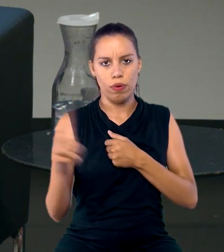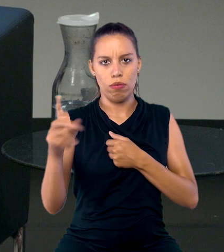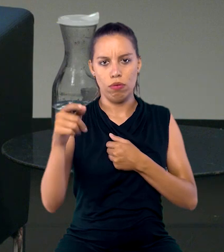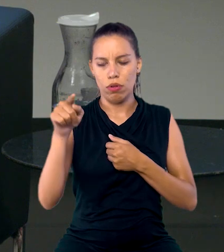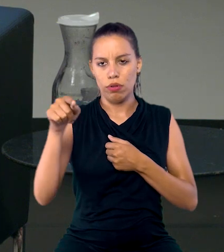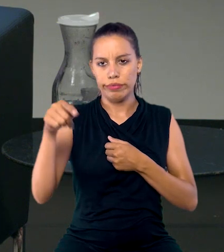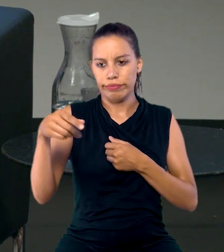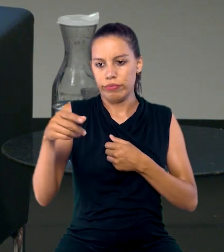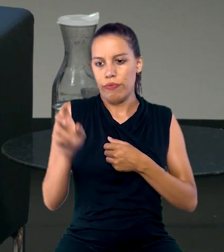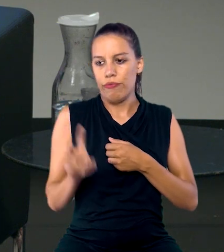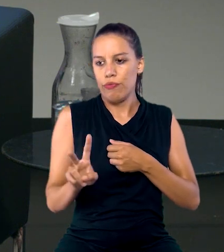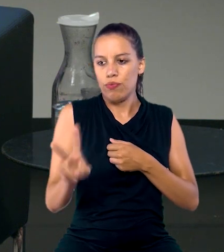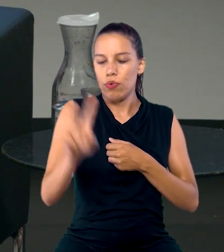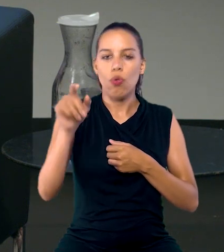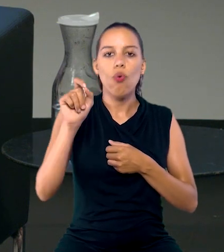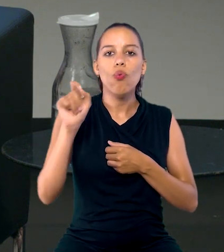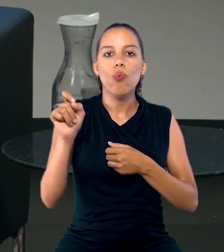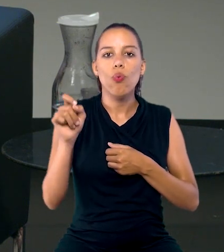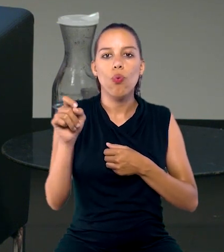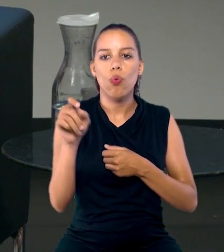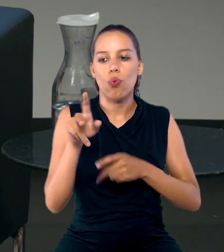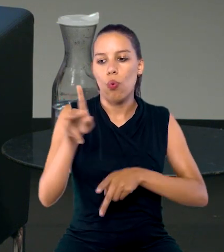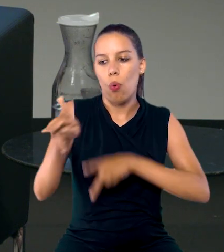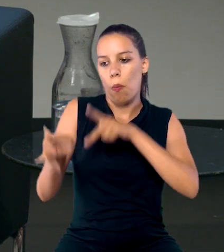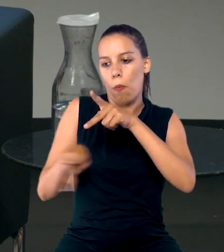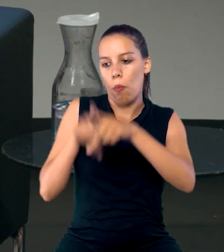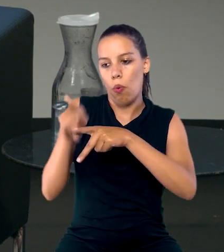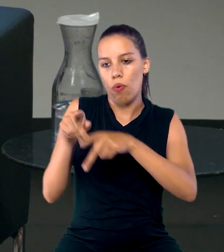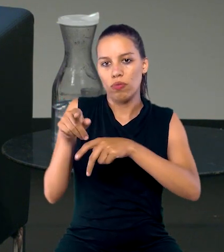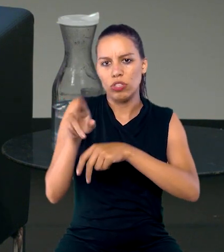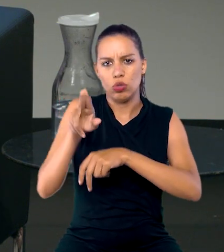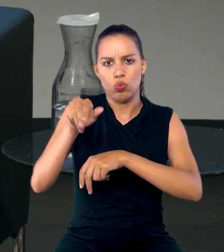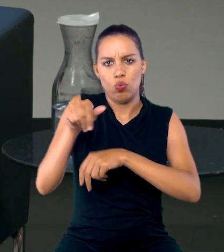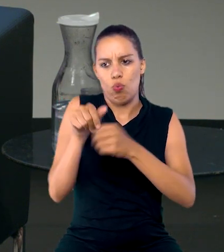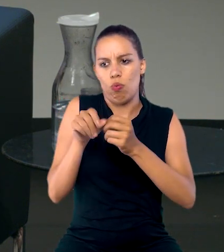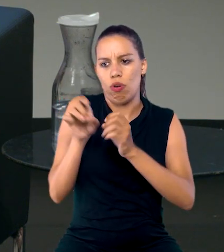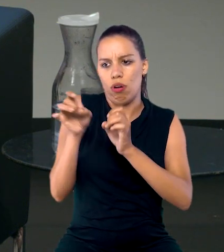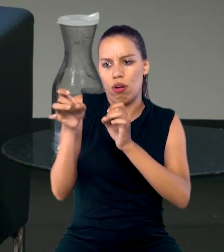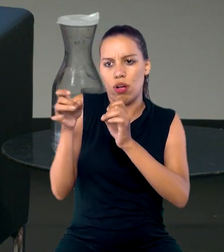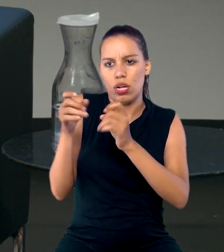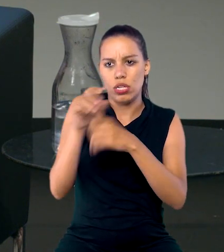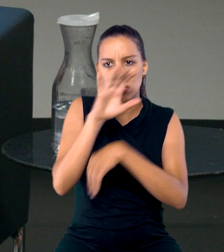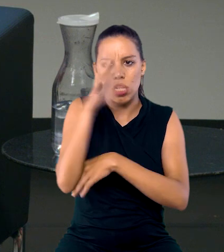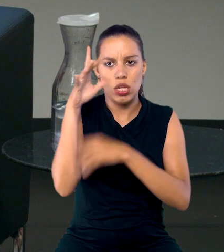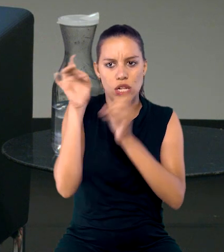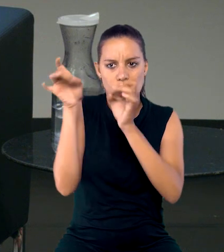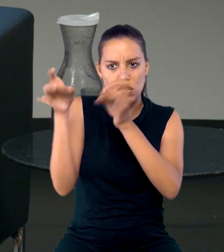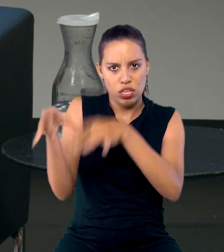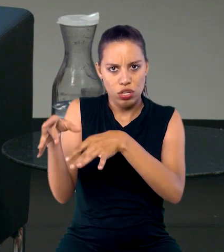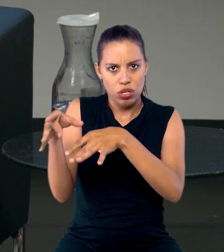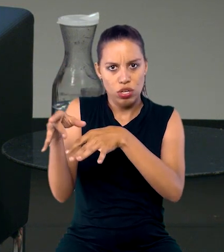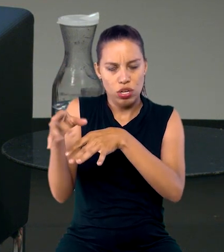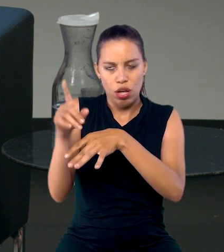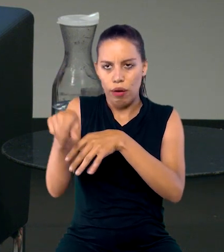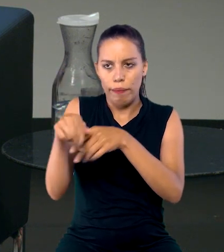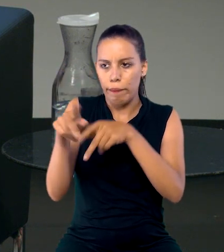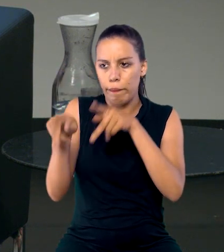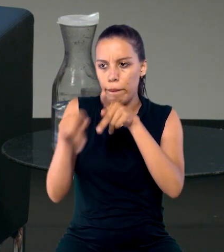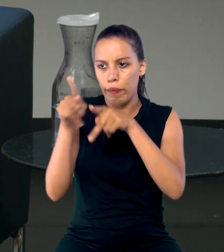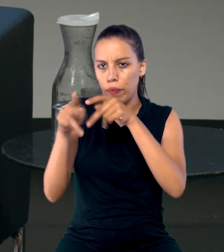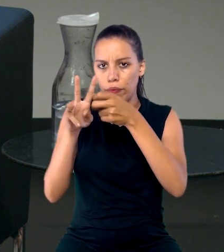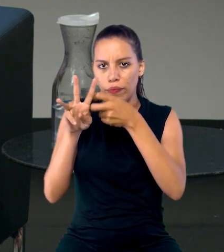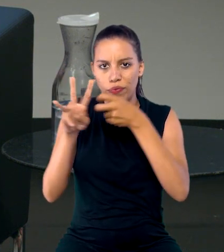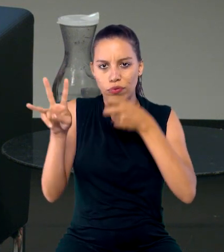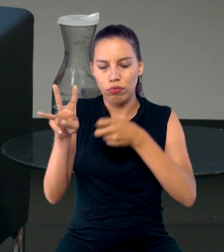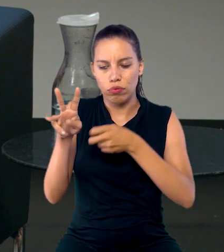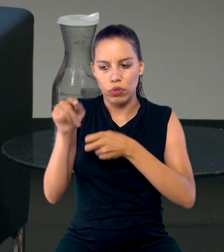dos povos que permaneceram como natureza, dos povos que não se separaram da natureza, como os povos